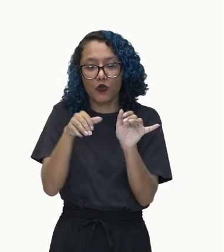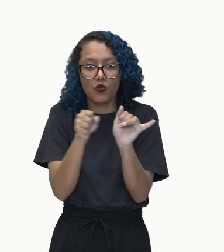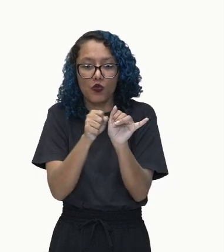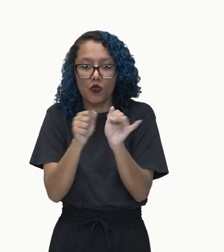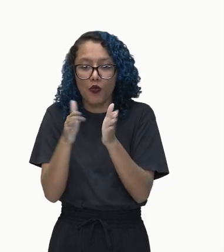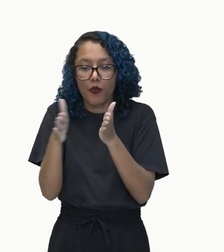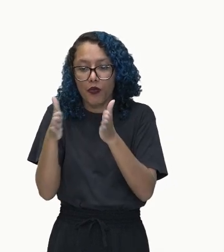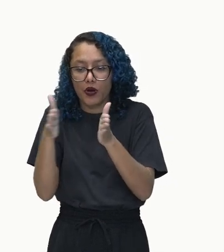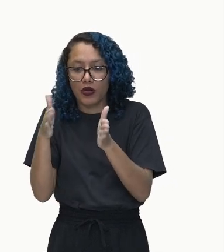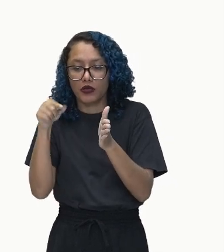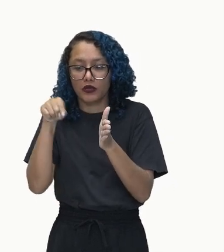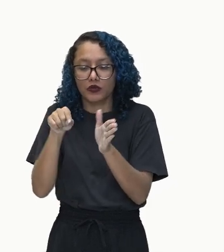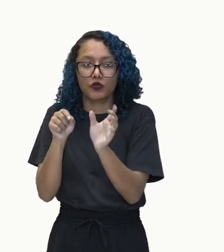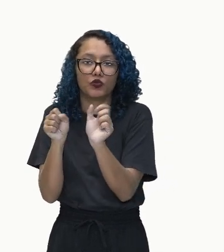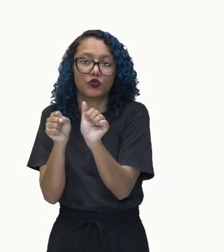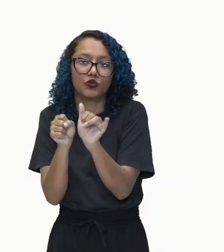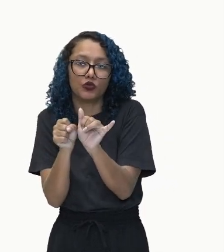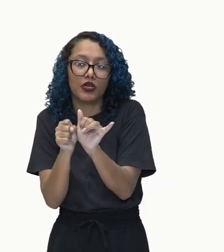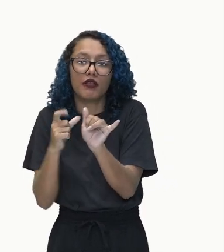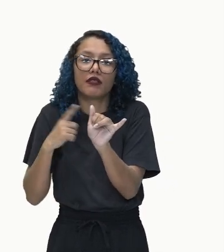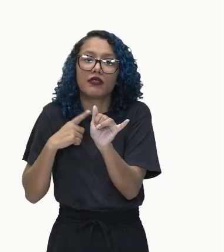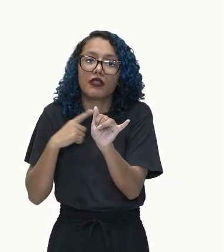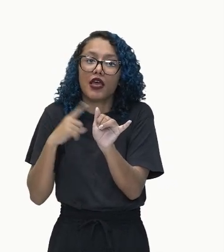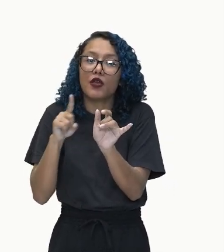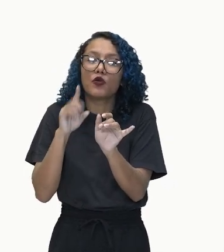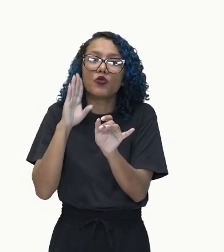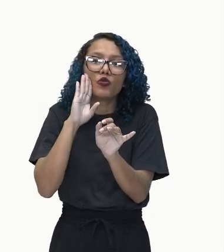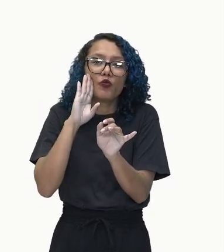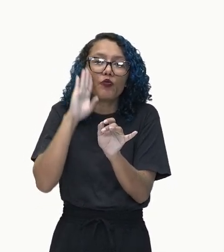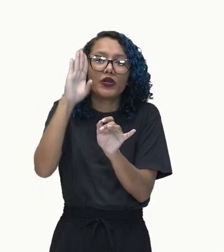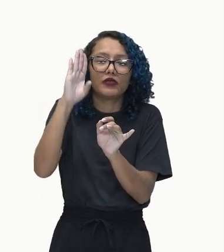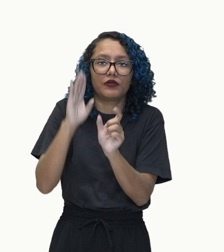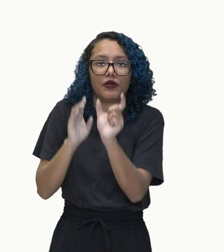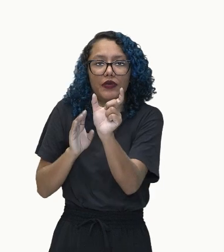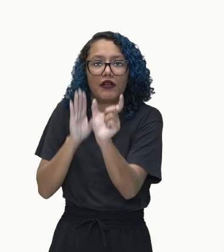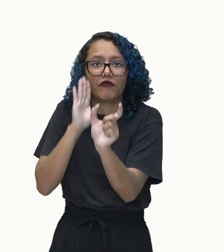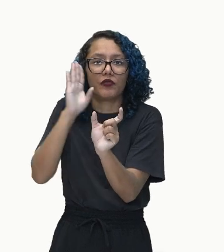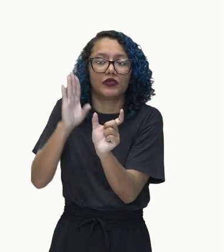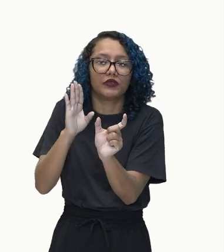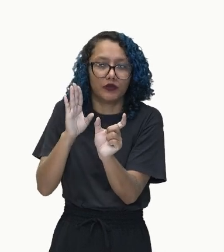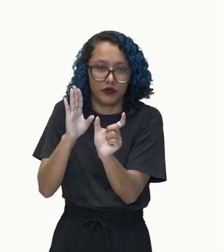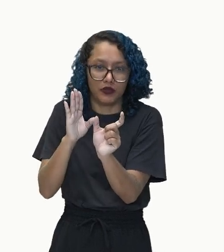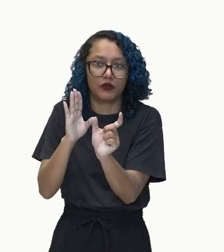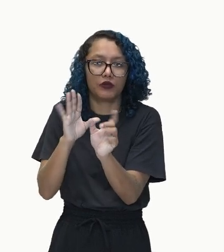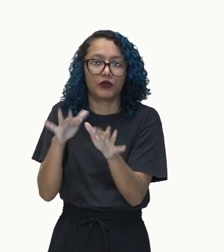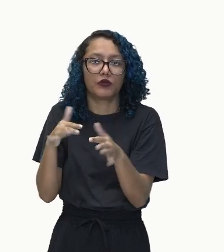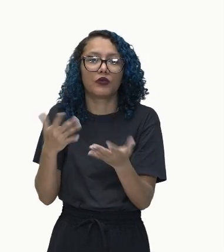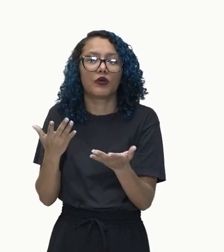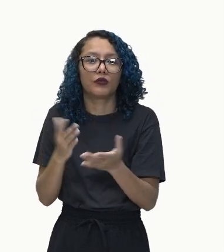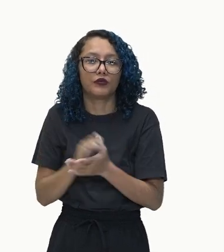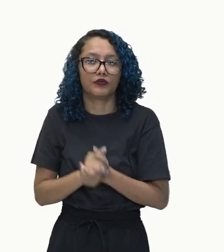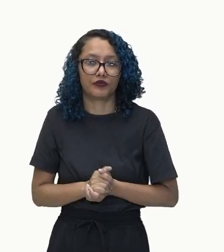muito importante aí, que é o núcleo, o mais importante, núcleo do sujeito, que é